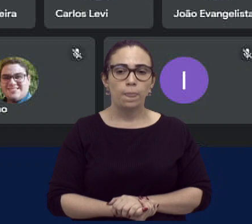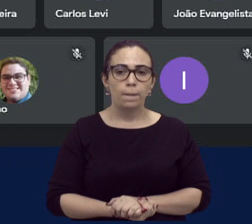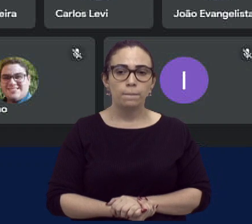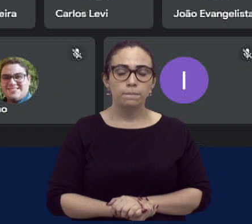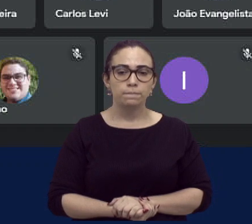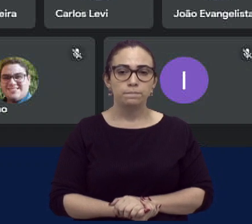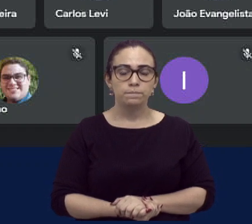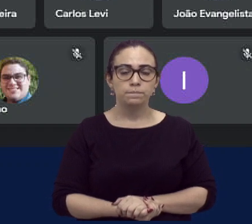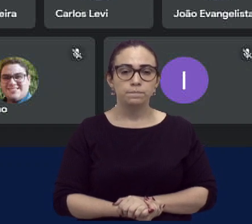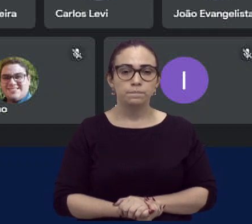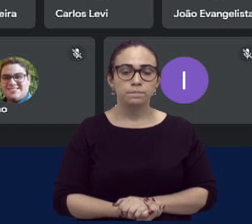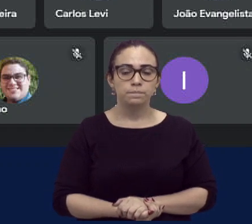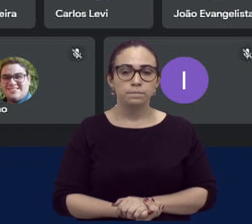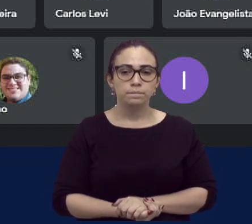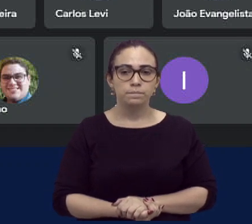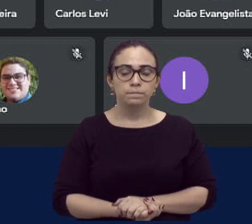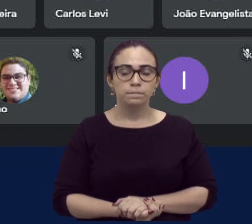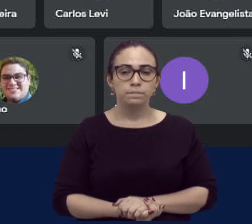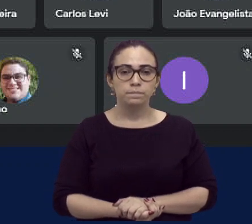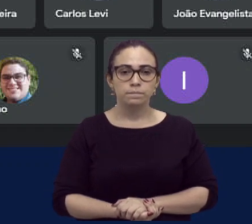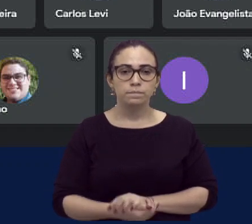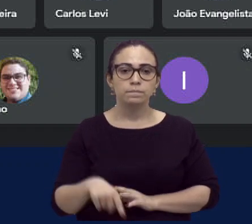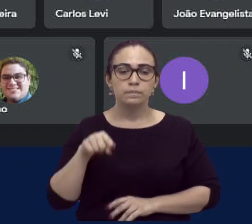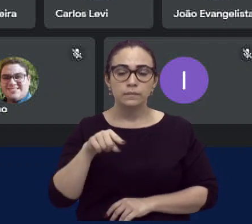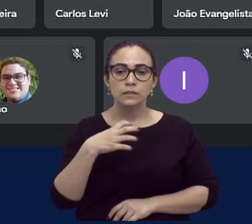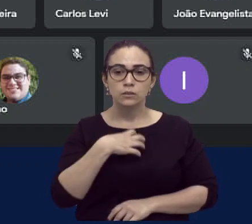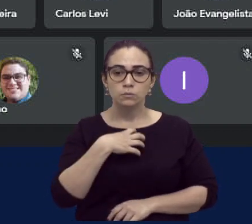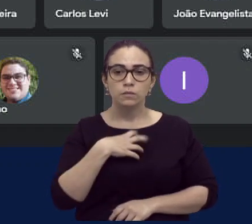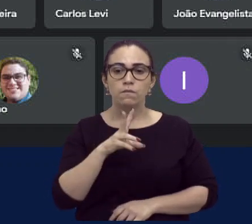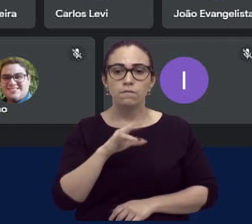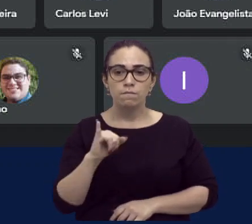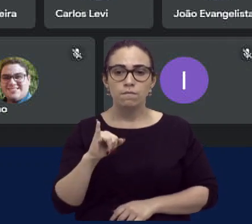E este sentimento vai gerar uma necessidade.